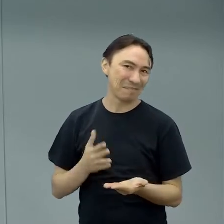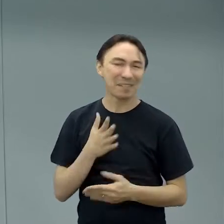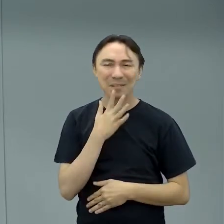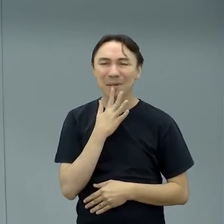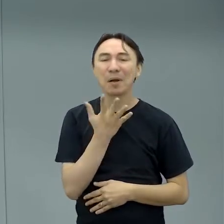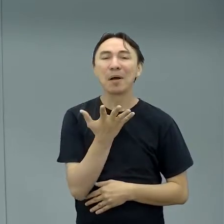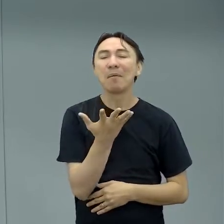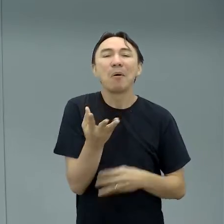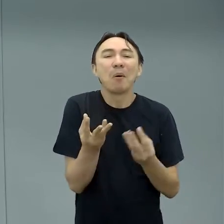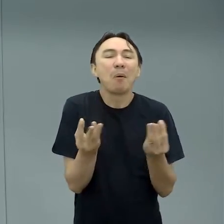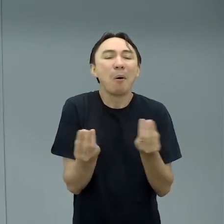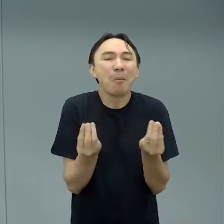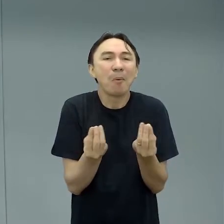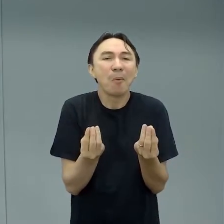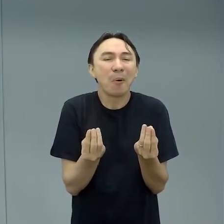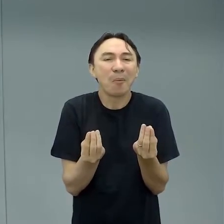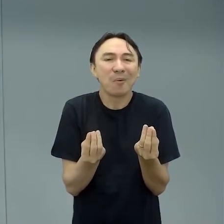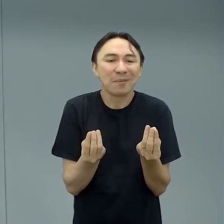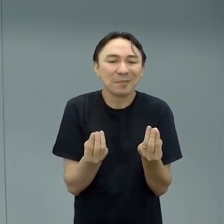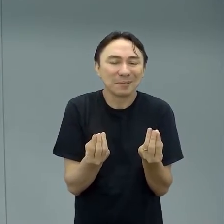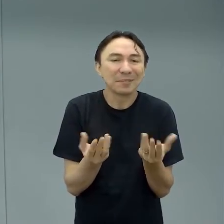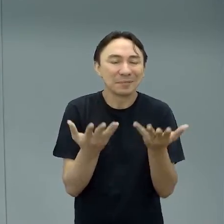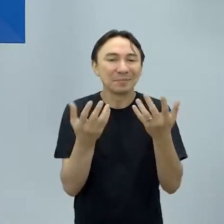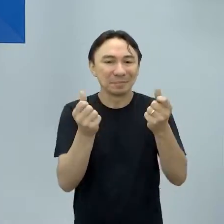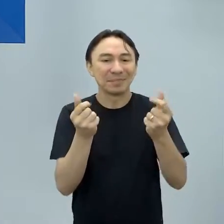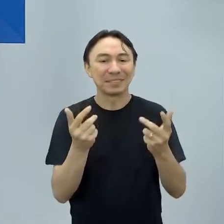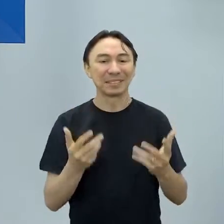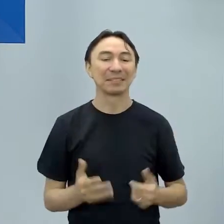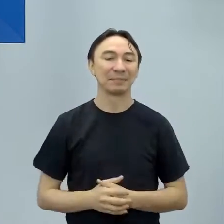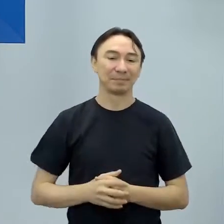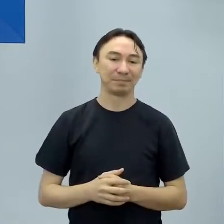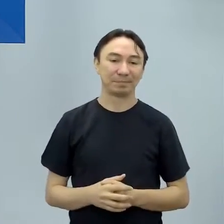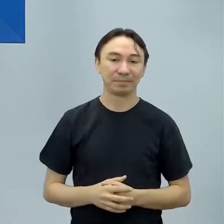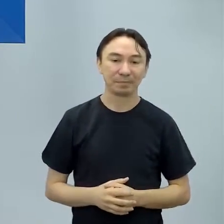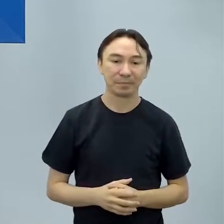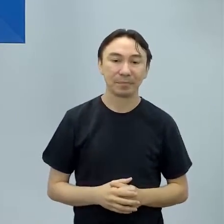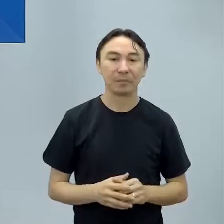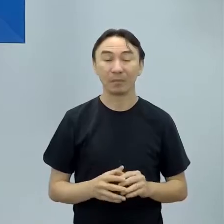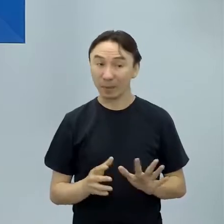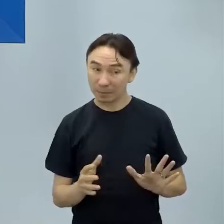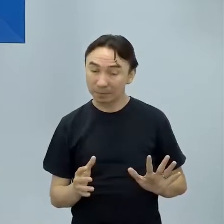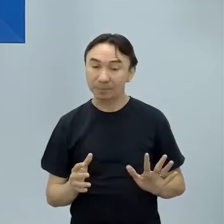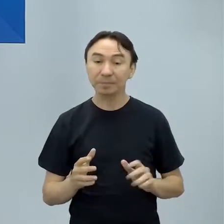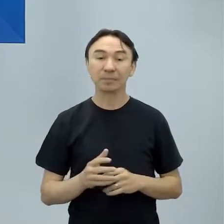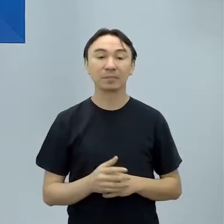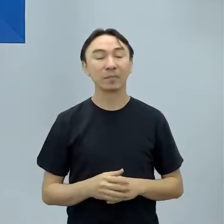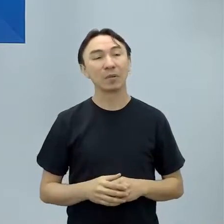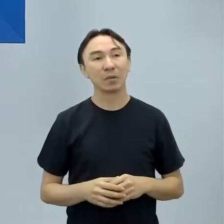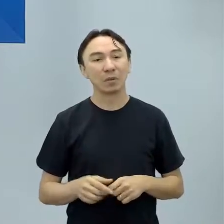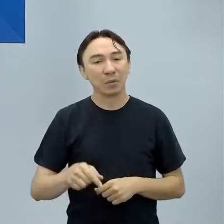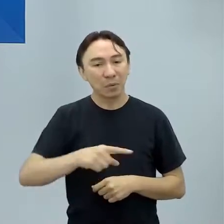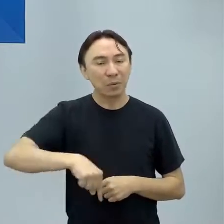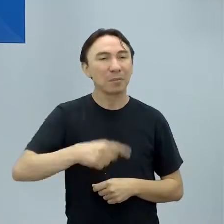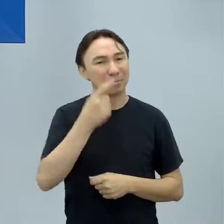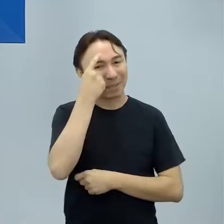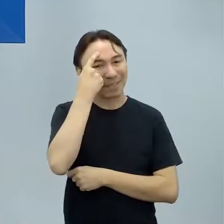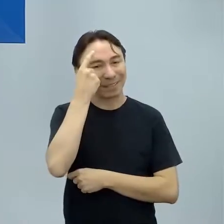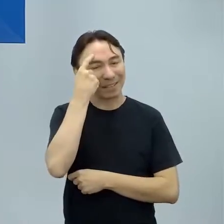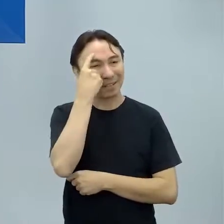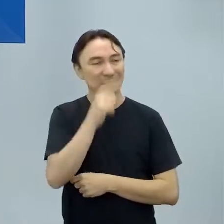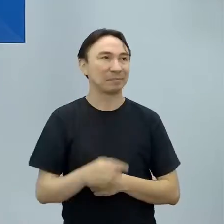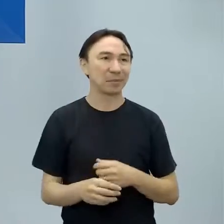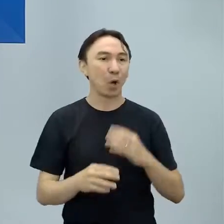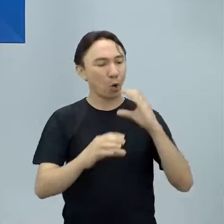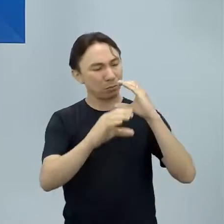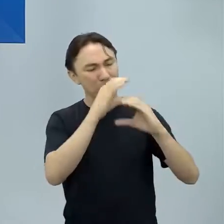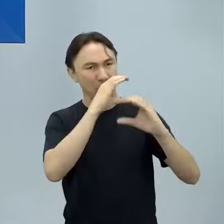isso? Como isso acontece de fato? Eu acho que assim, quando a gente pensa nessa questão da comunicação de forma geral,